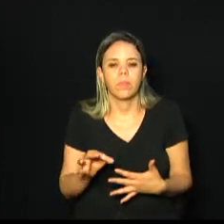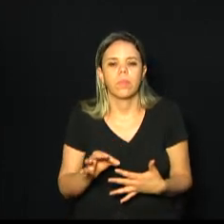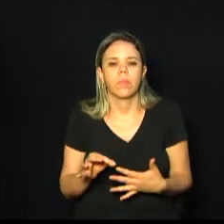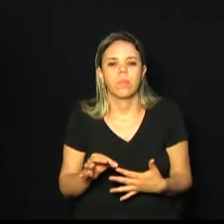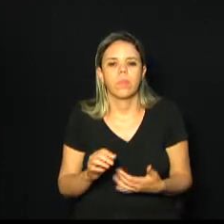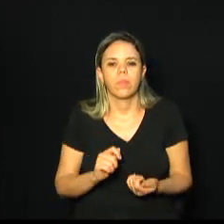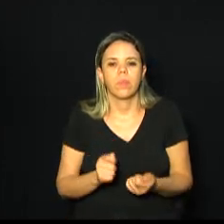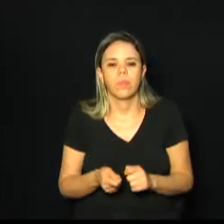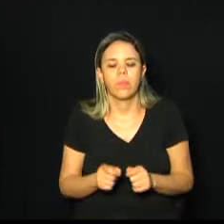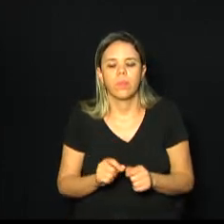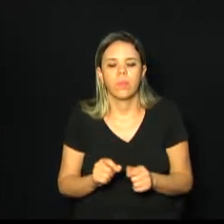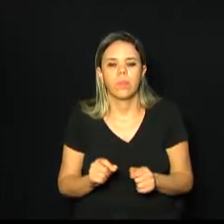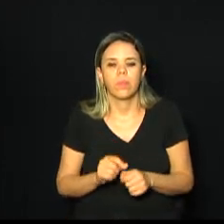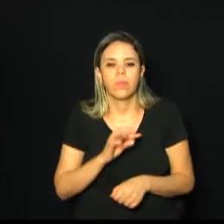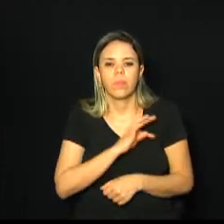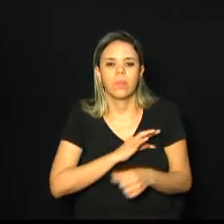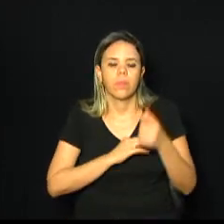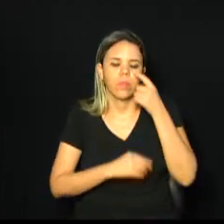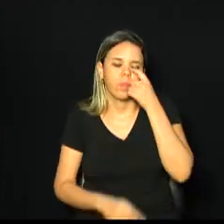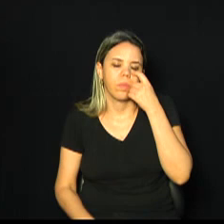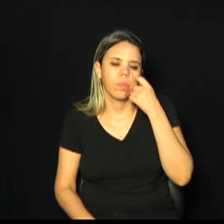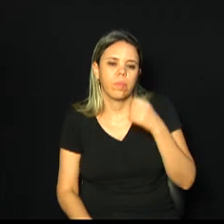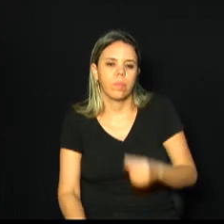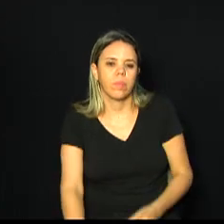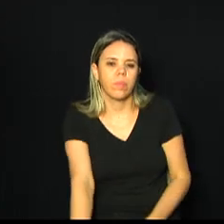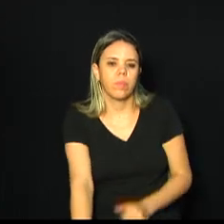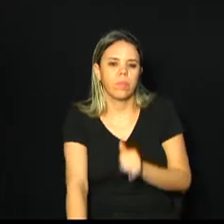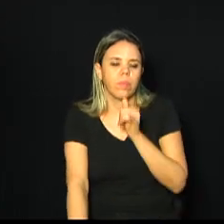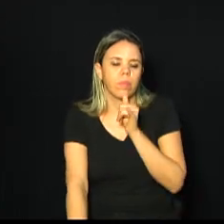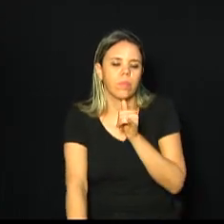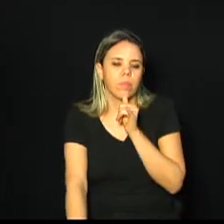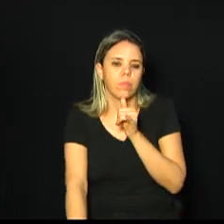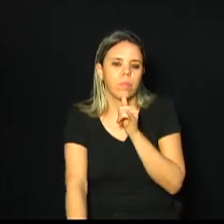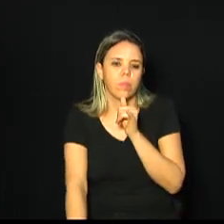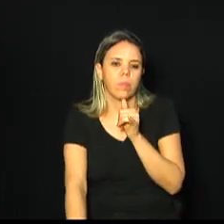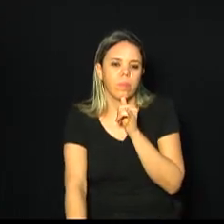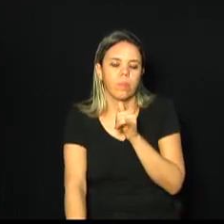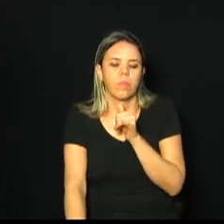aí entra uma questão mais técnica. Por exemplo, o firewall.